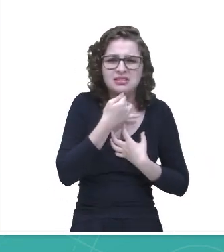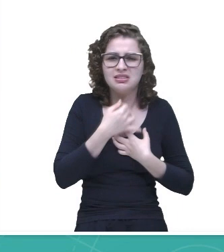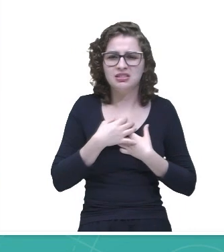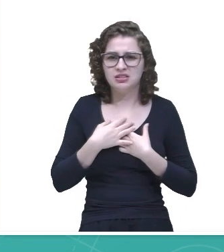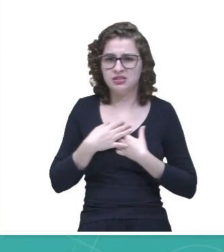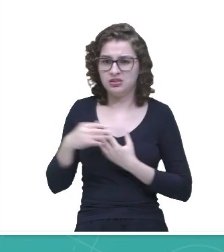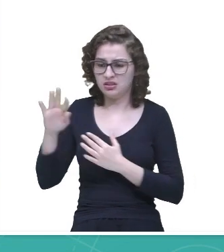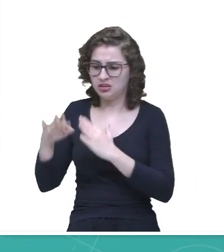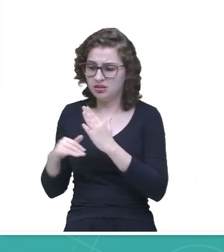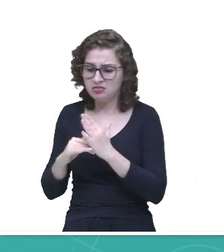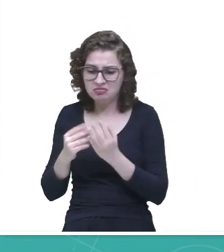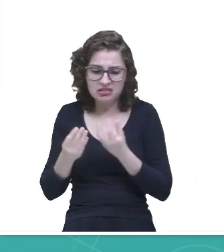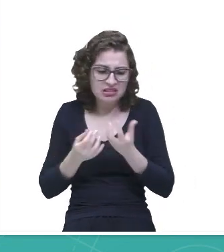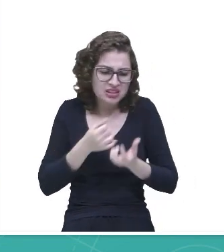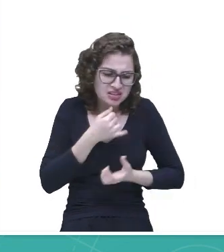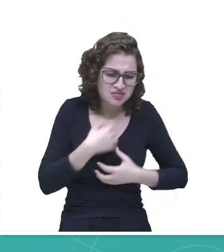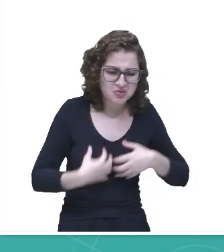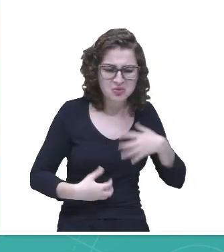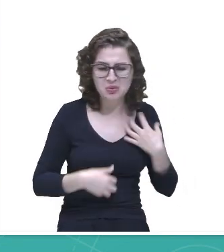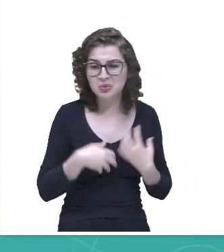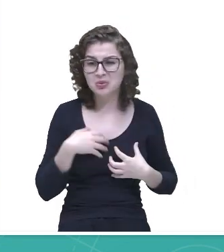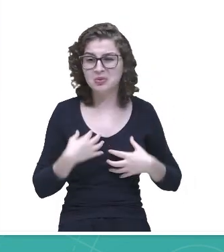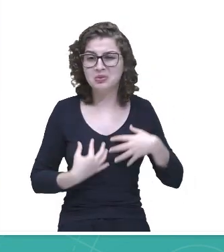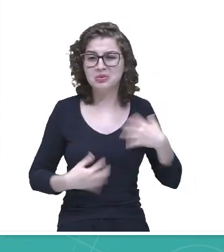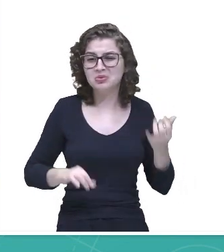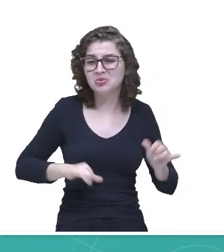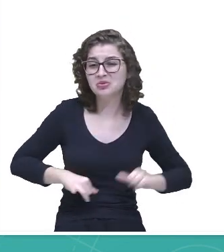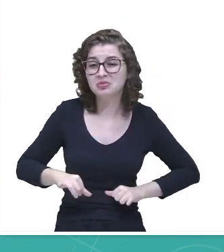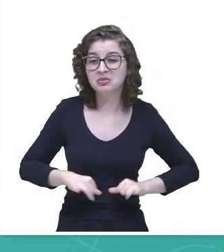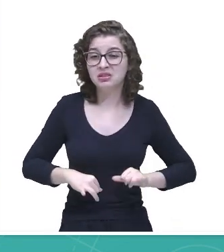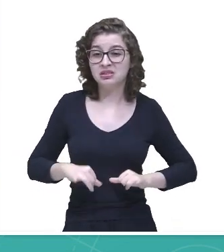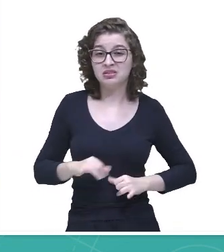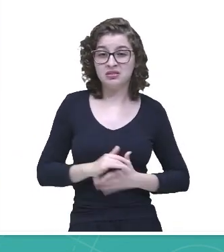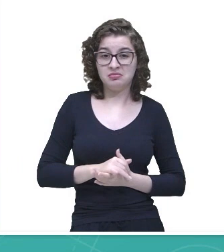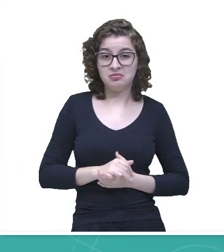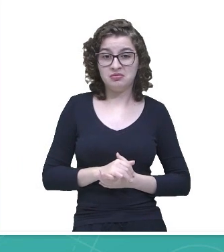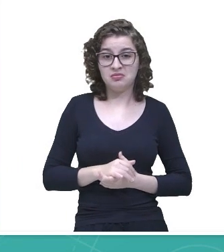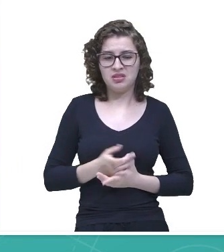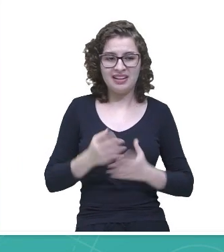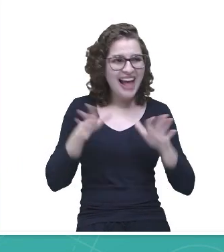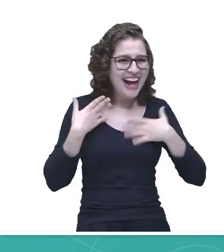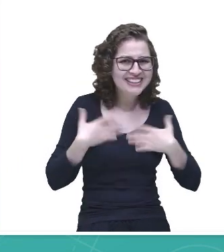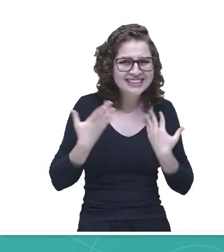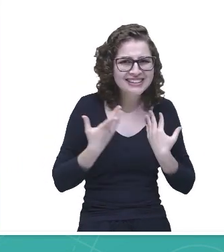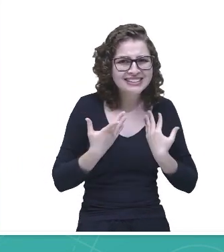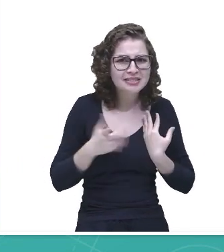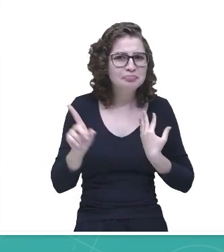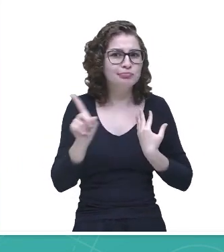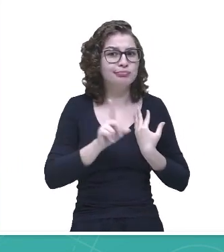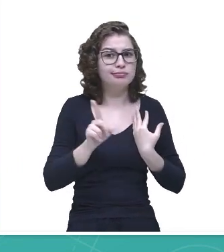a tristeza, a melancolia. Ela não vai estar presente com momentos alegres, não. Ela